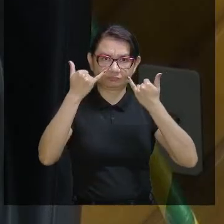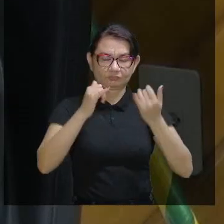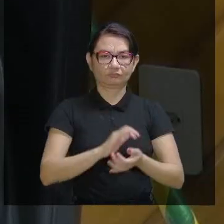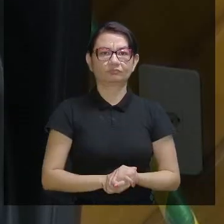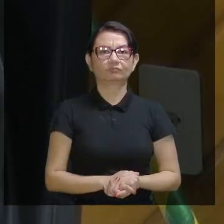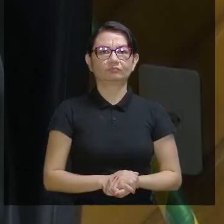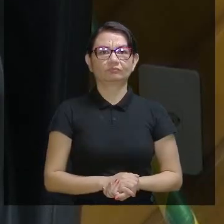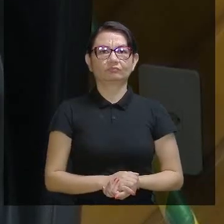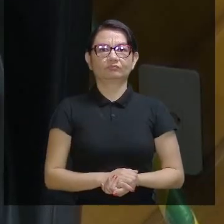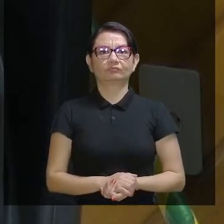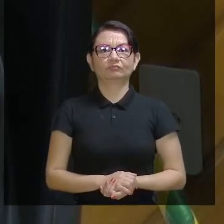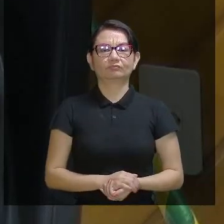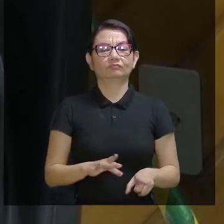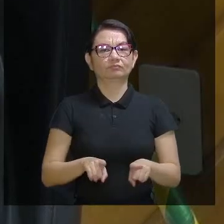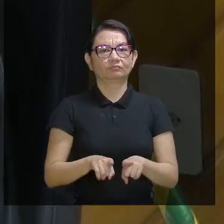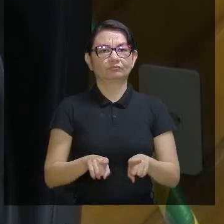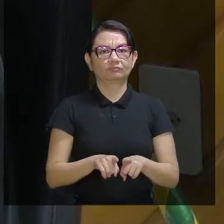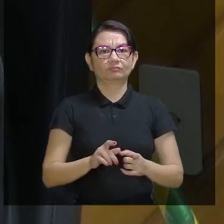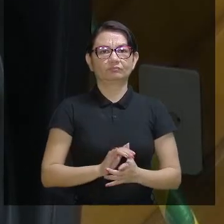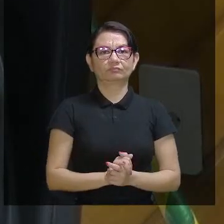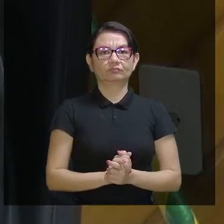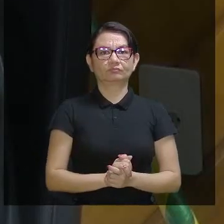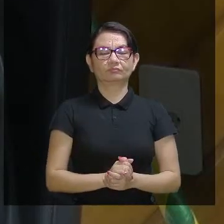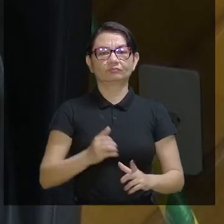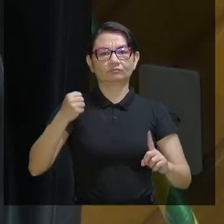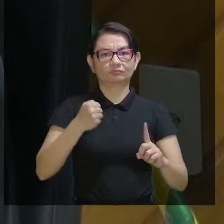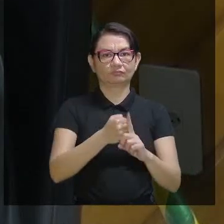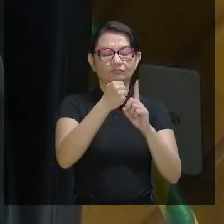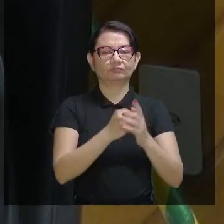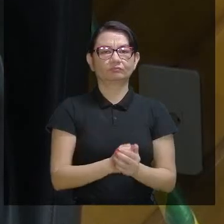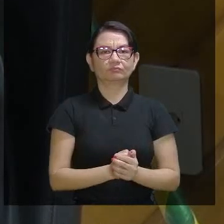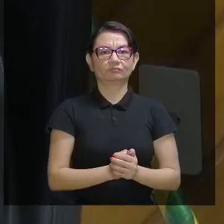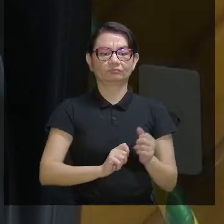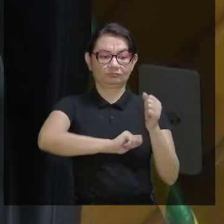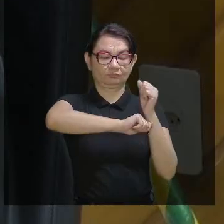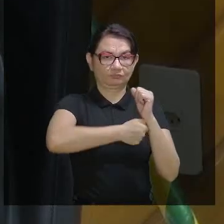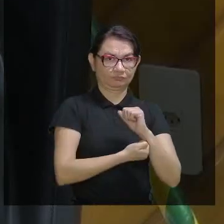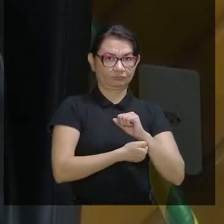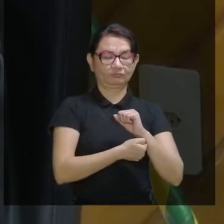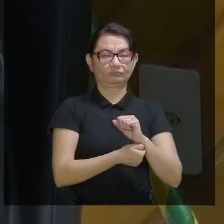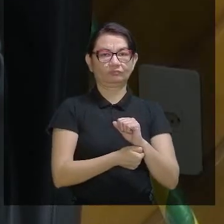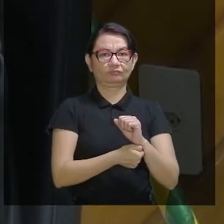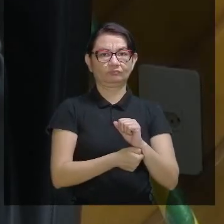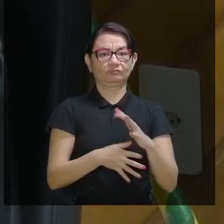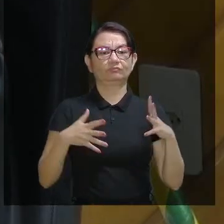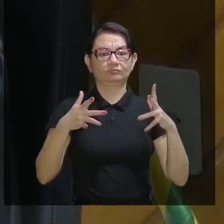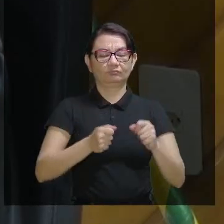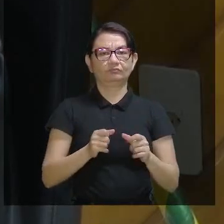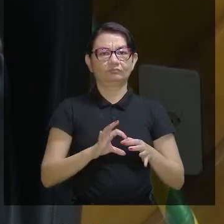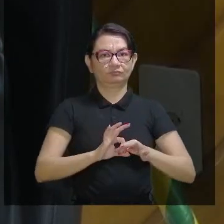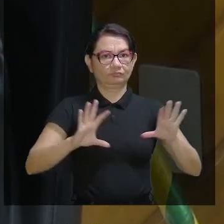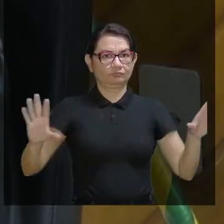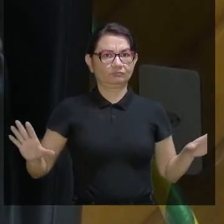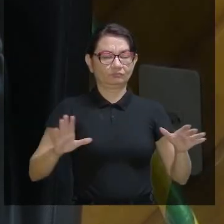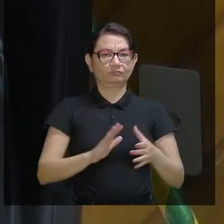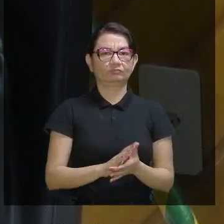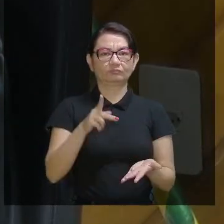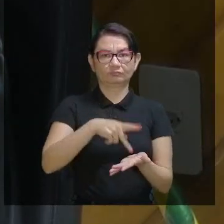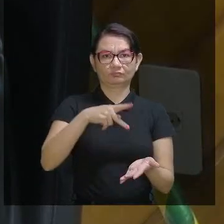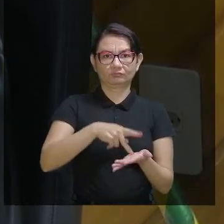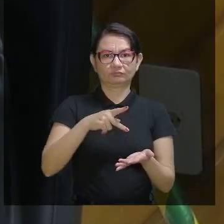dessas decorrentes, bem como considerar os impactos sobre a confidencialidade, integralidade, disponibilidade,